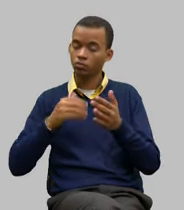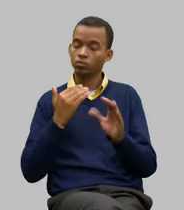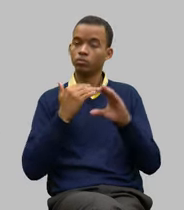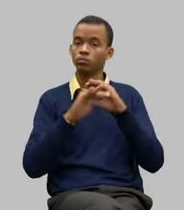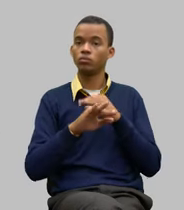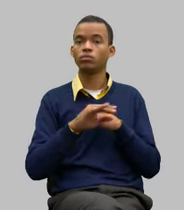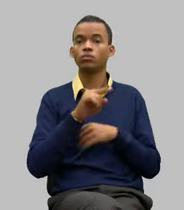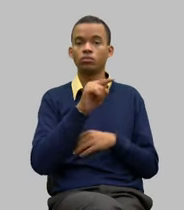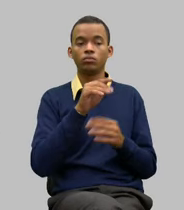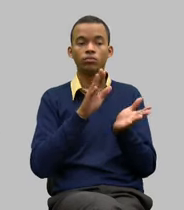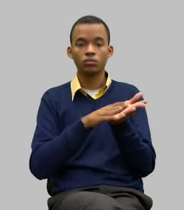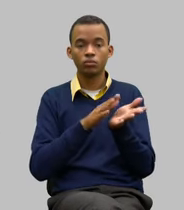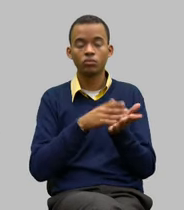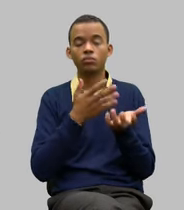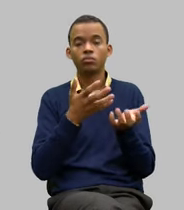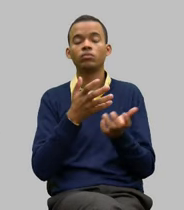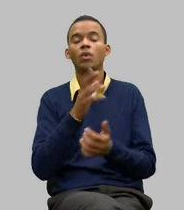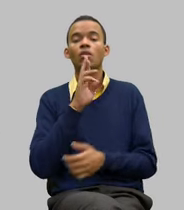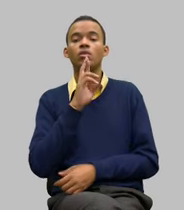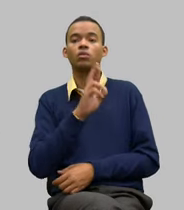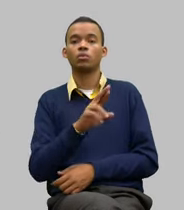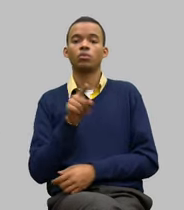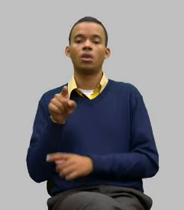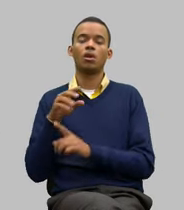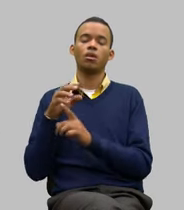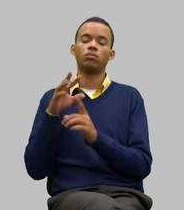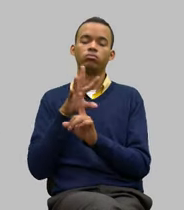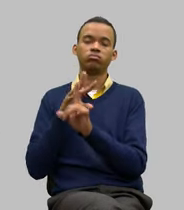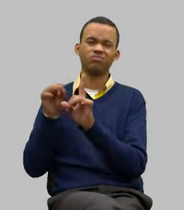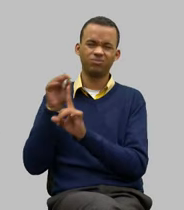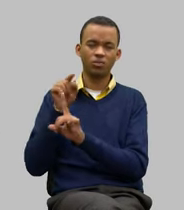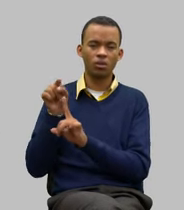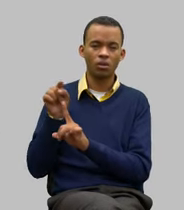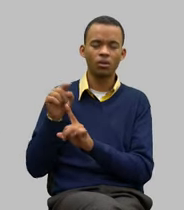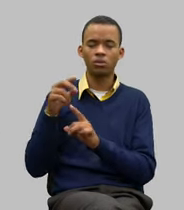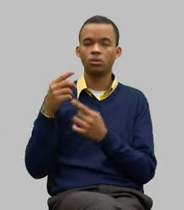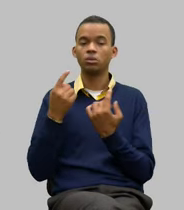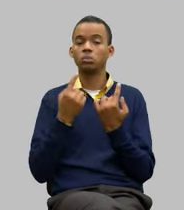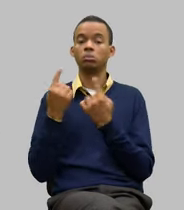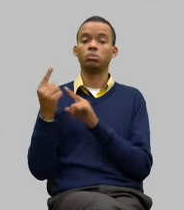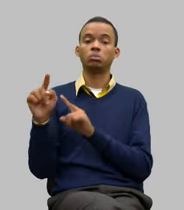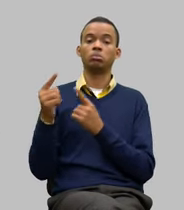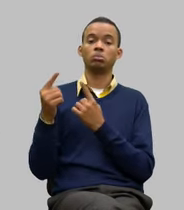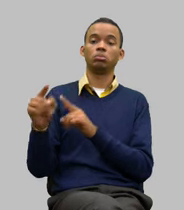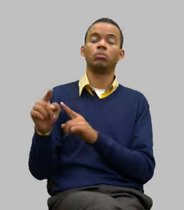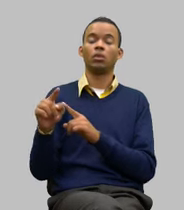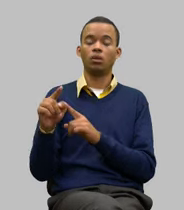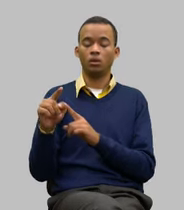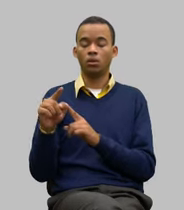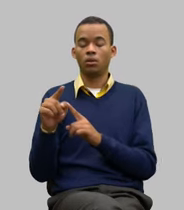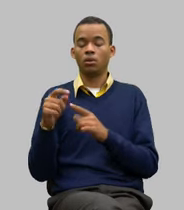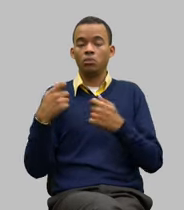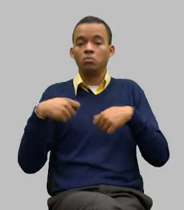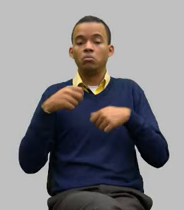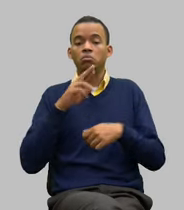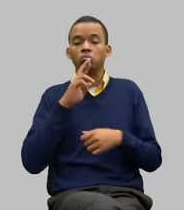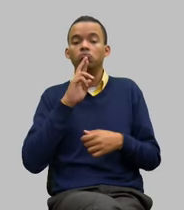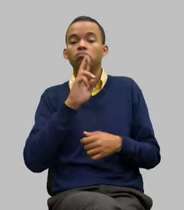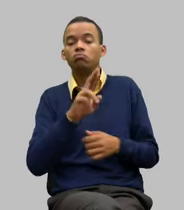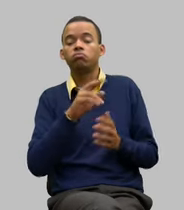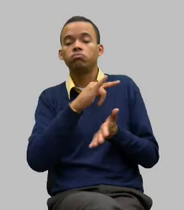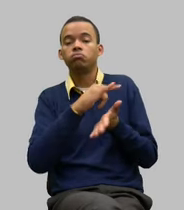resposta da apuração em relação às denúncias desse diretor lá de juz de fora perfeito eh denúncia também